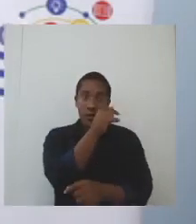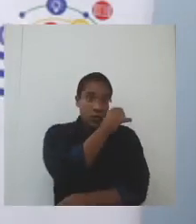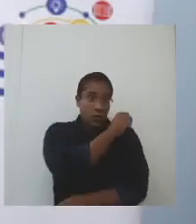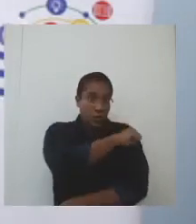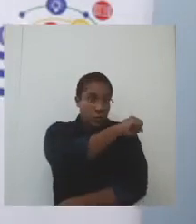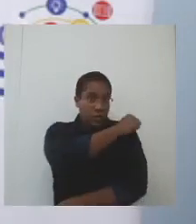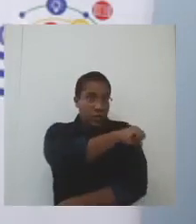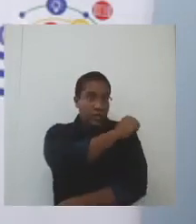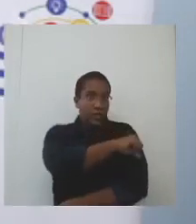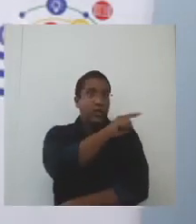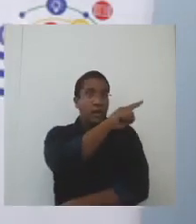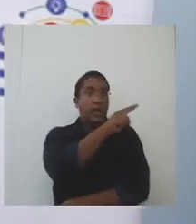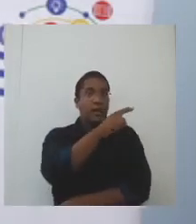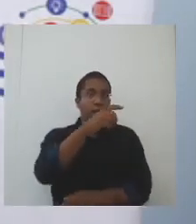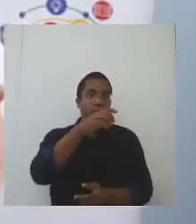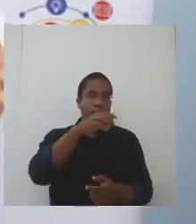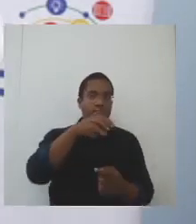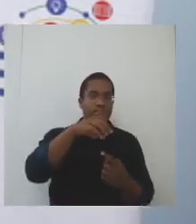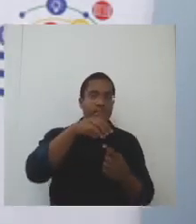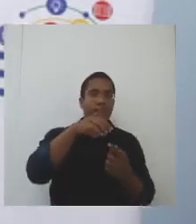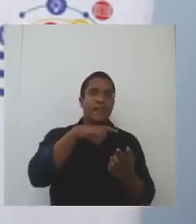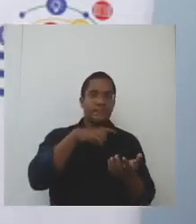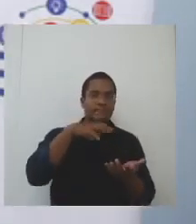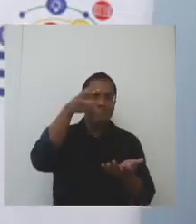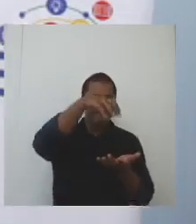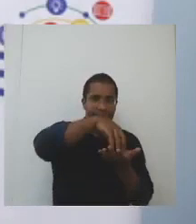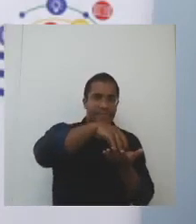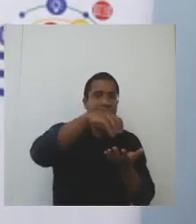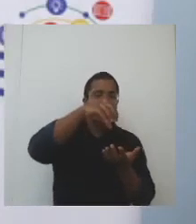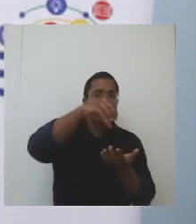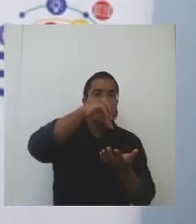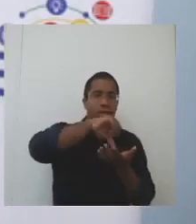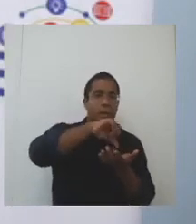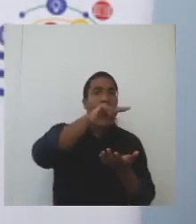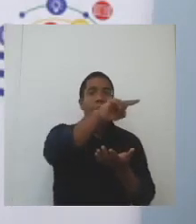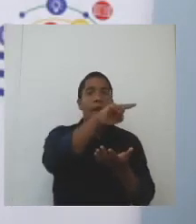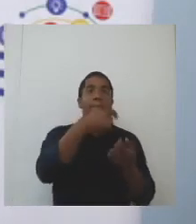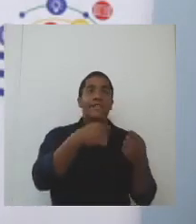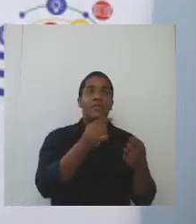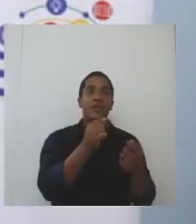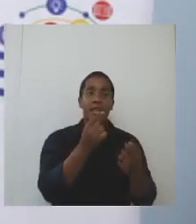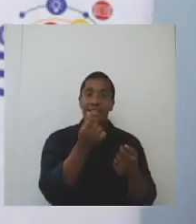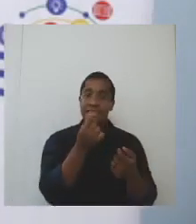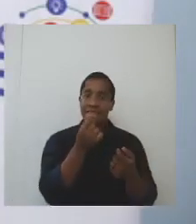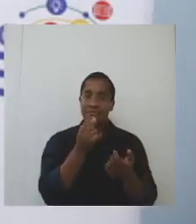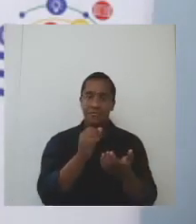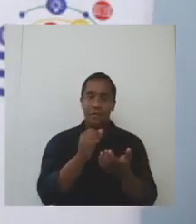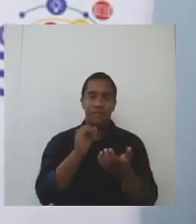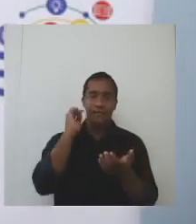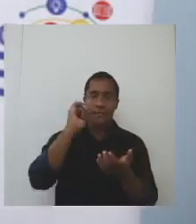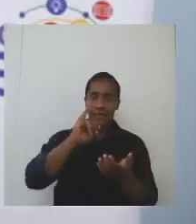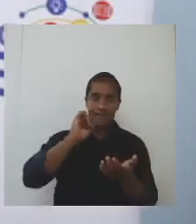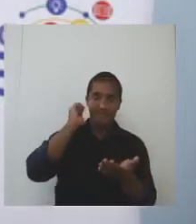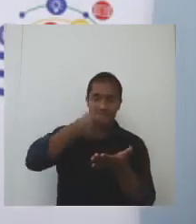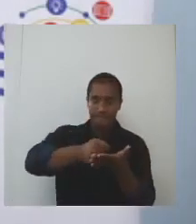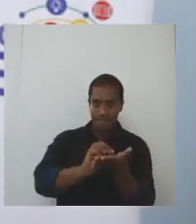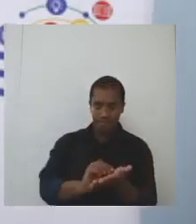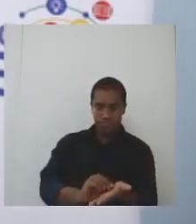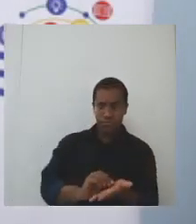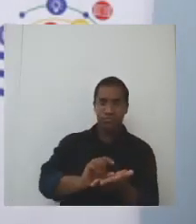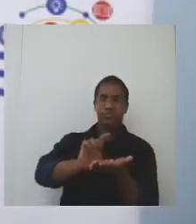Janeiro, era necessário aumentar demasiadamente os impostos. E aí, neste momento, né, a situação financeira do